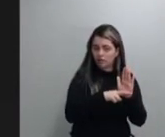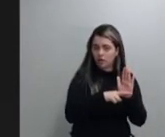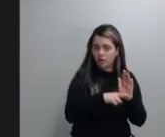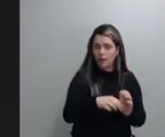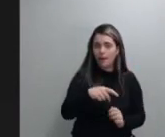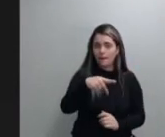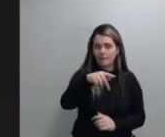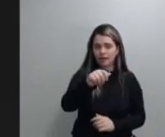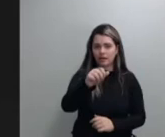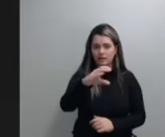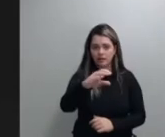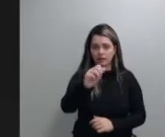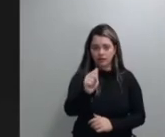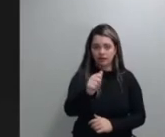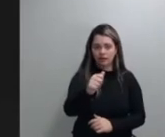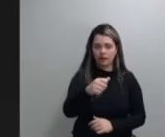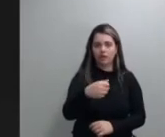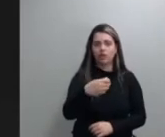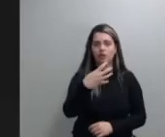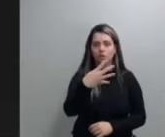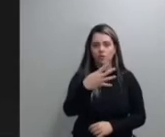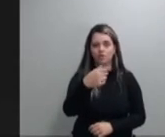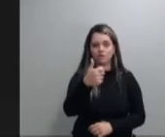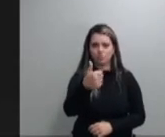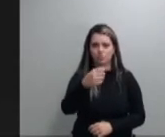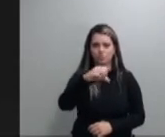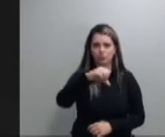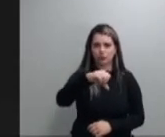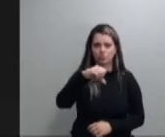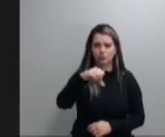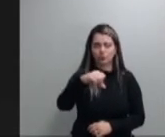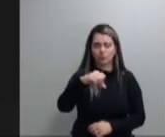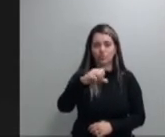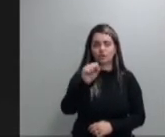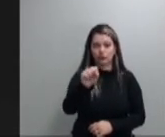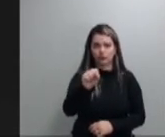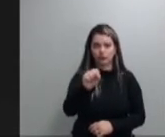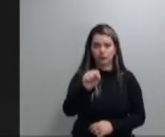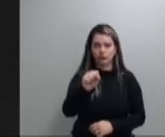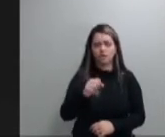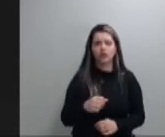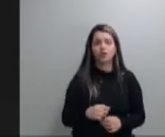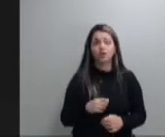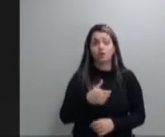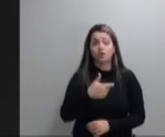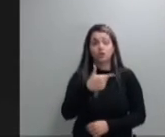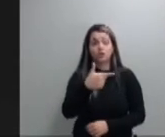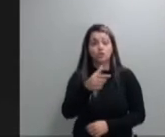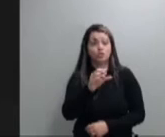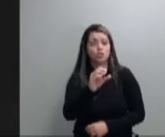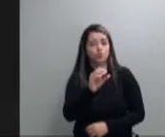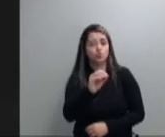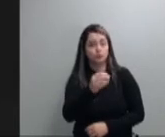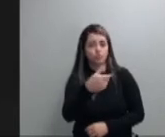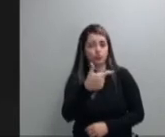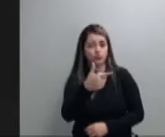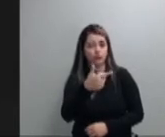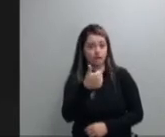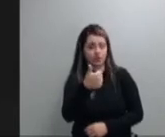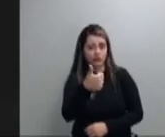a deliberação da comissão exarada em 2015, de modo que, demonstrada a suigidez pela corte